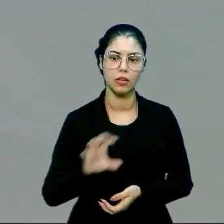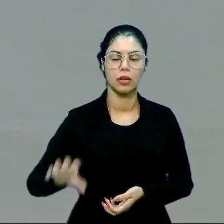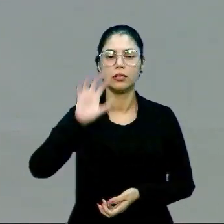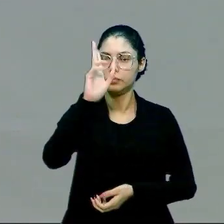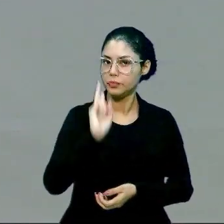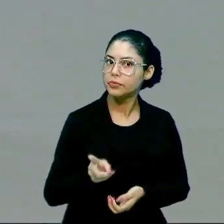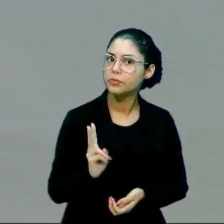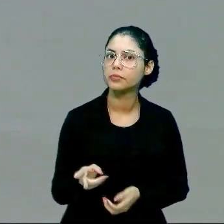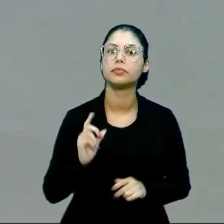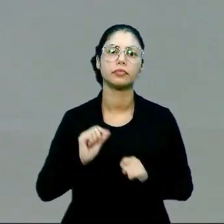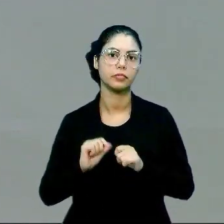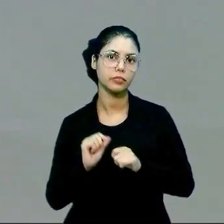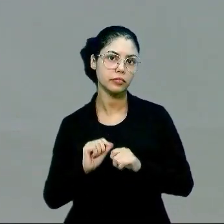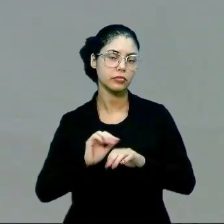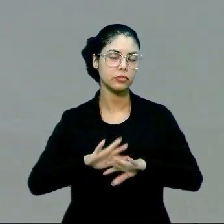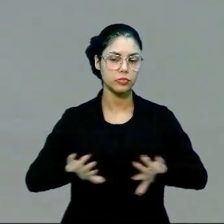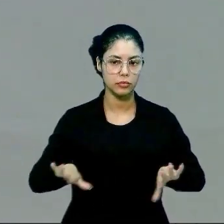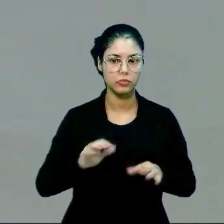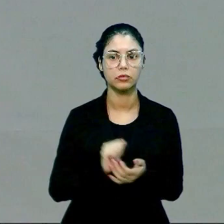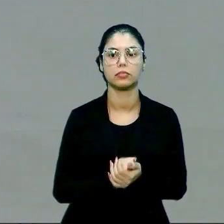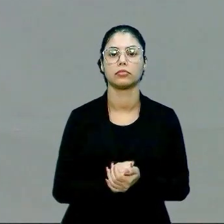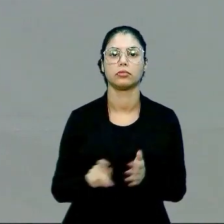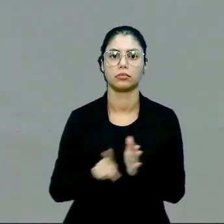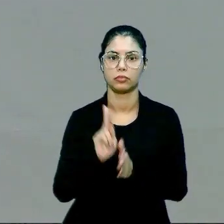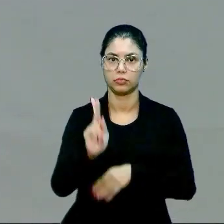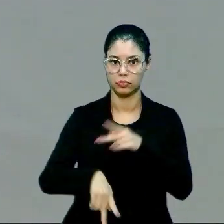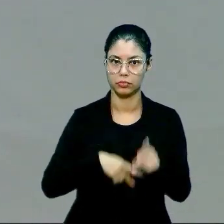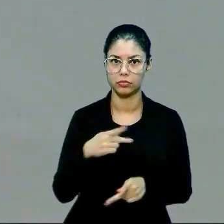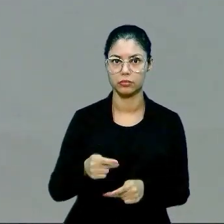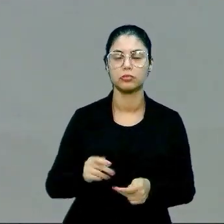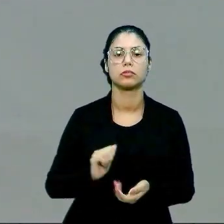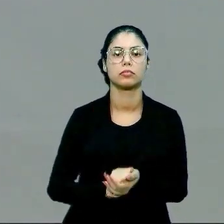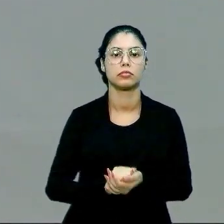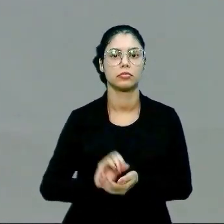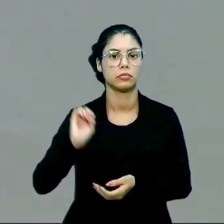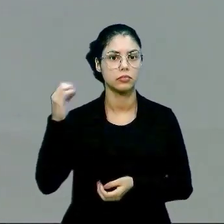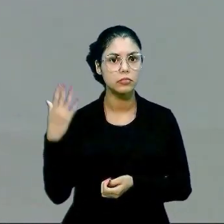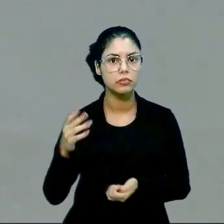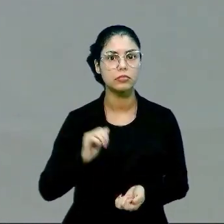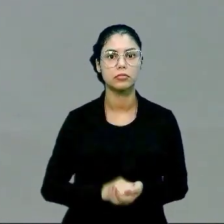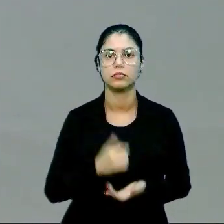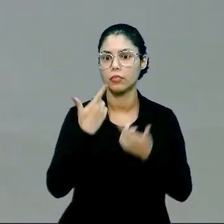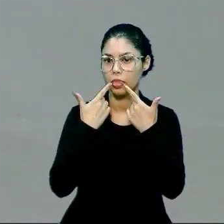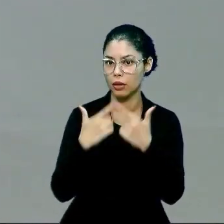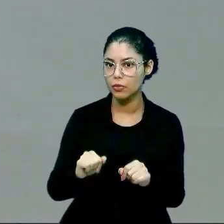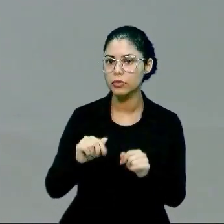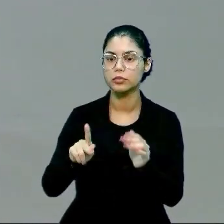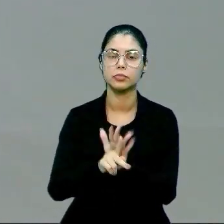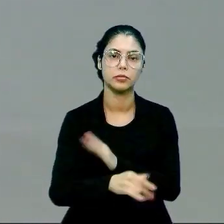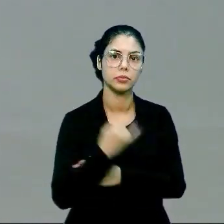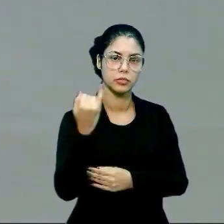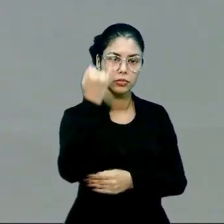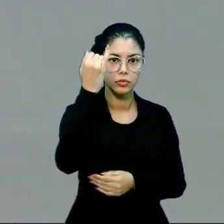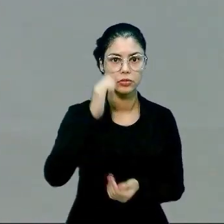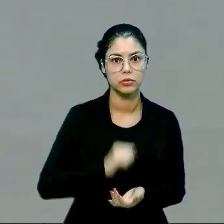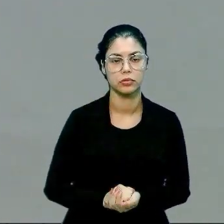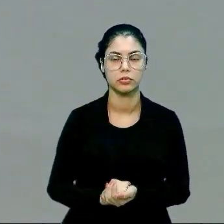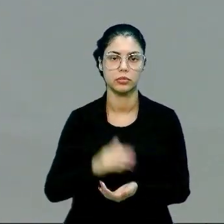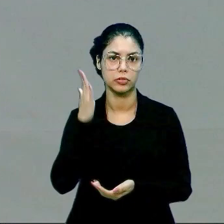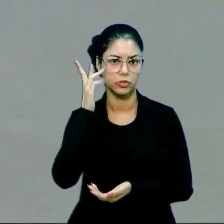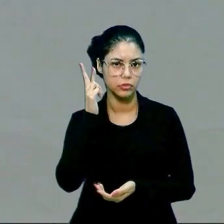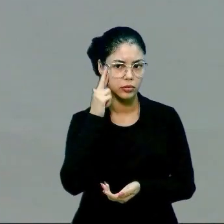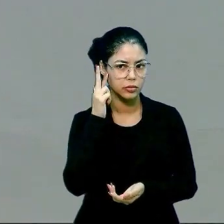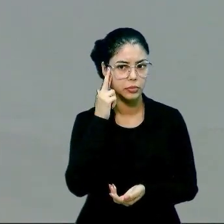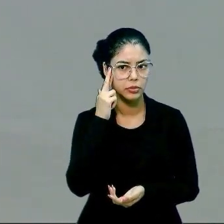regionais mesmo, de formação da população, de costumes, da linguagem principalmente. É muito comum que